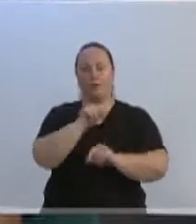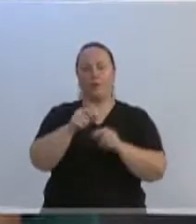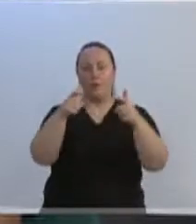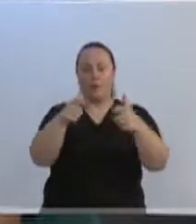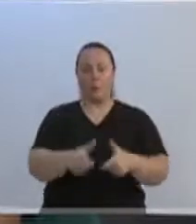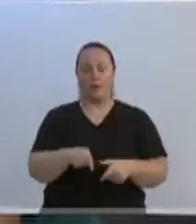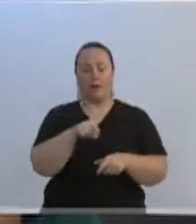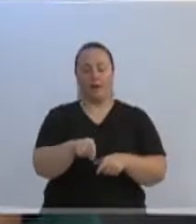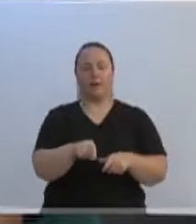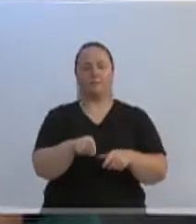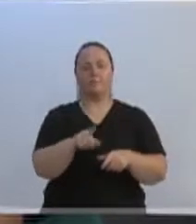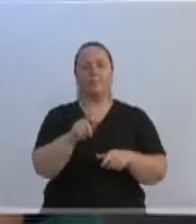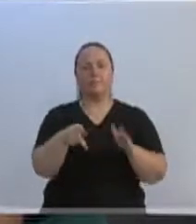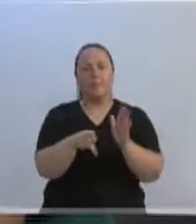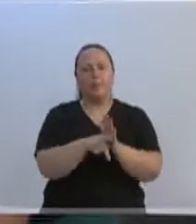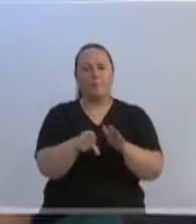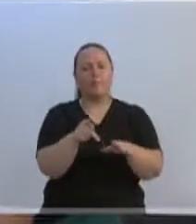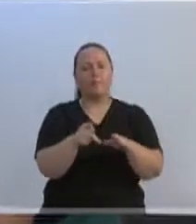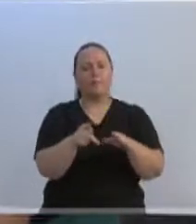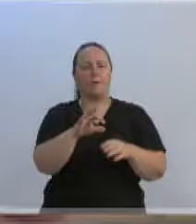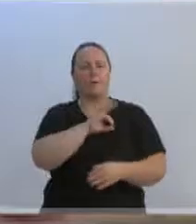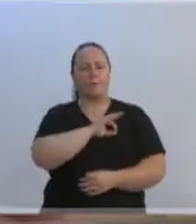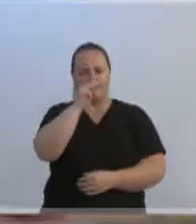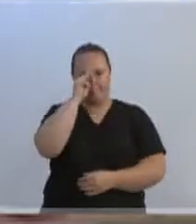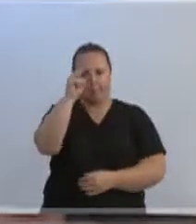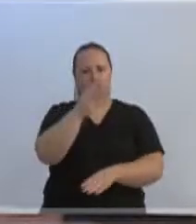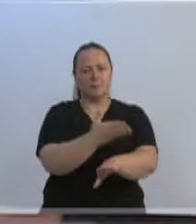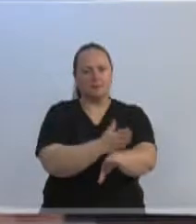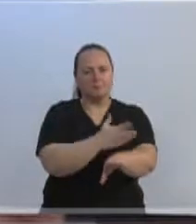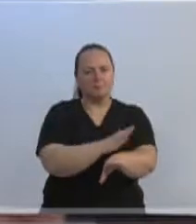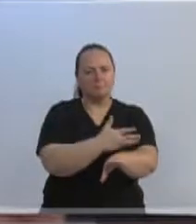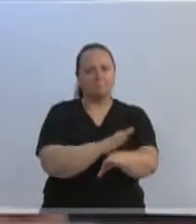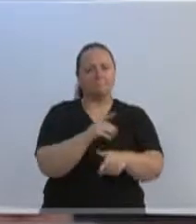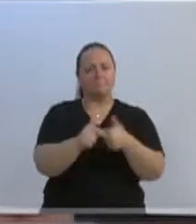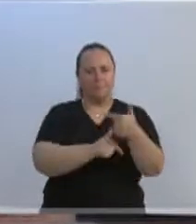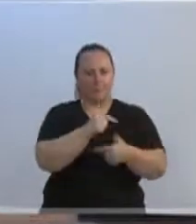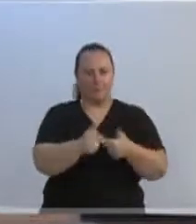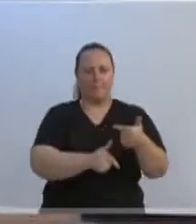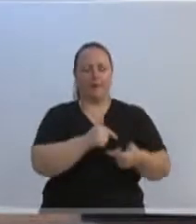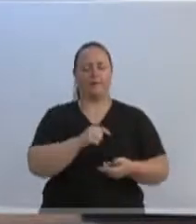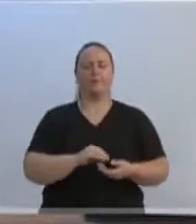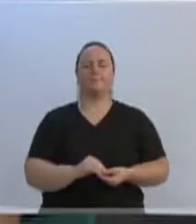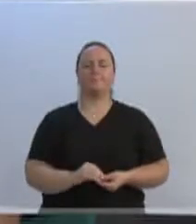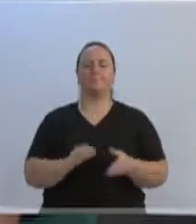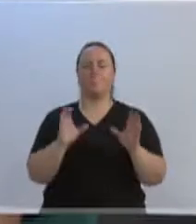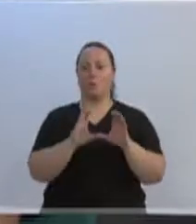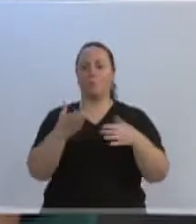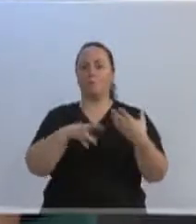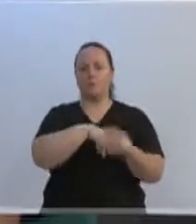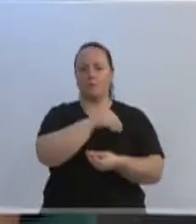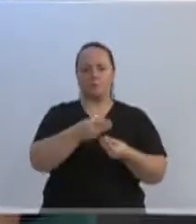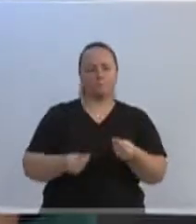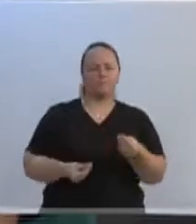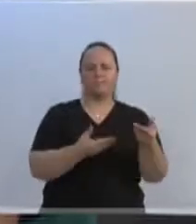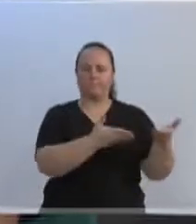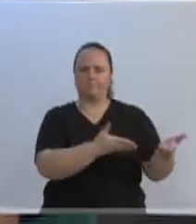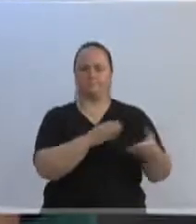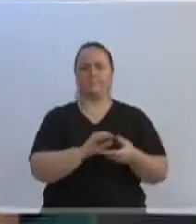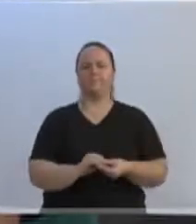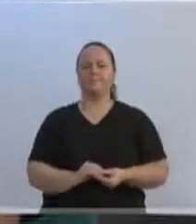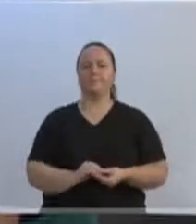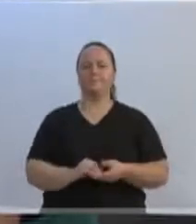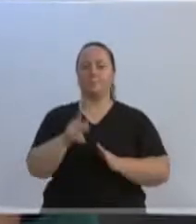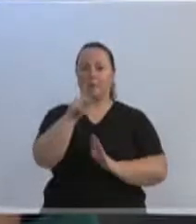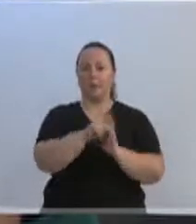treinamento para a polícia militar as comissões de constituição finanças e misture até duas latinhas indicações dos vereadores